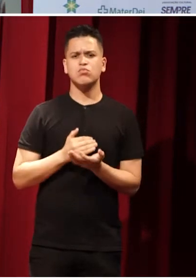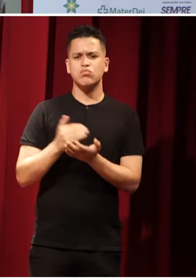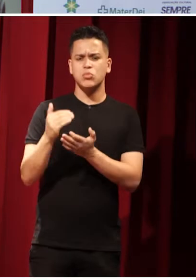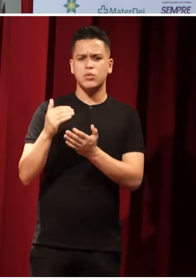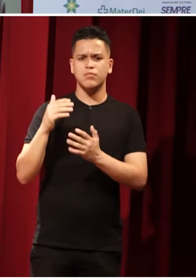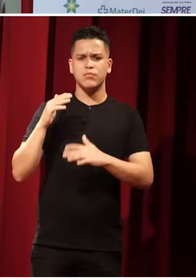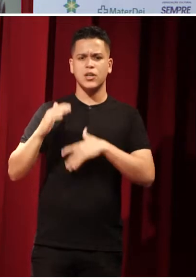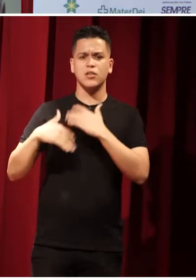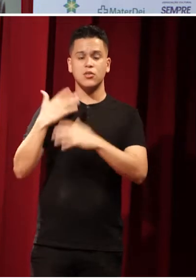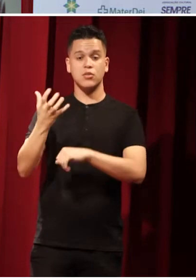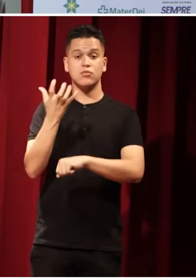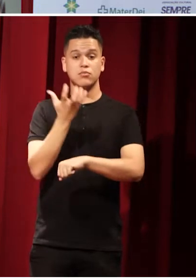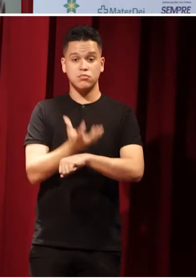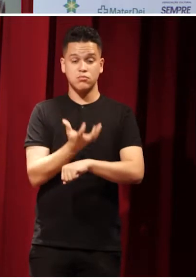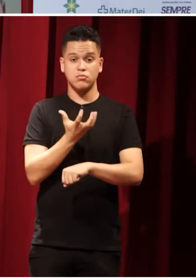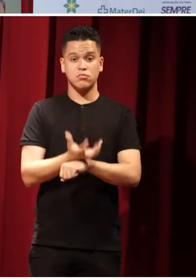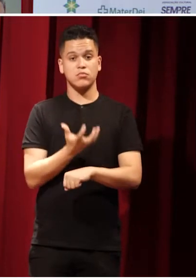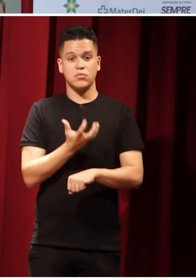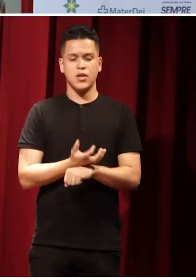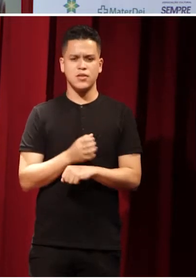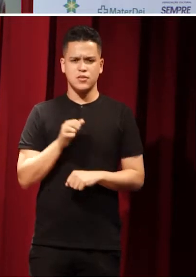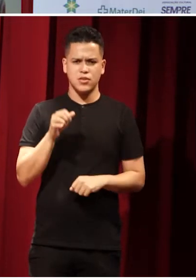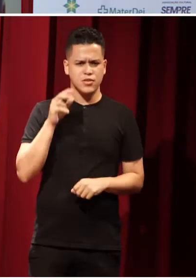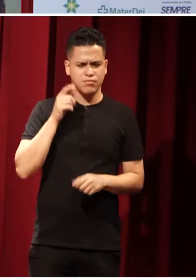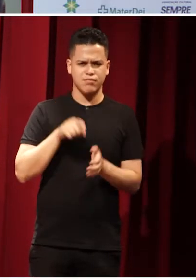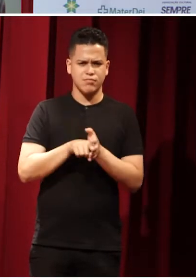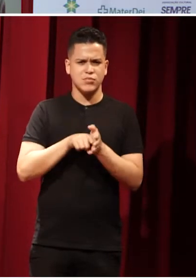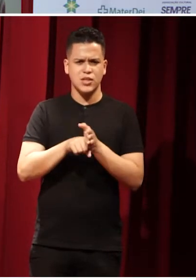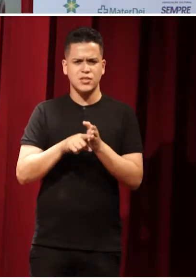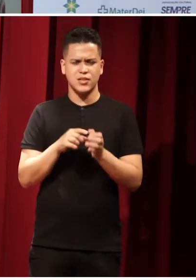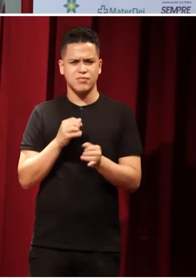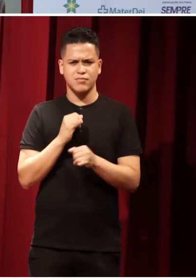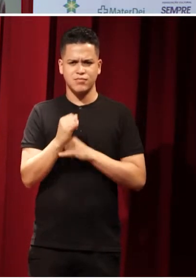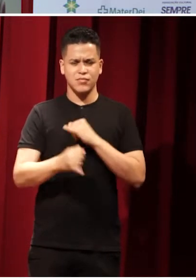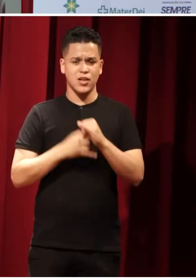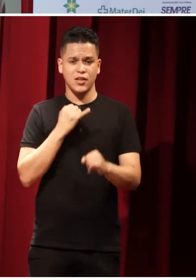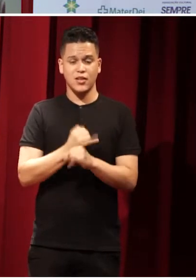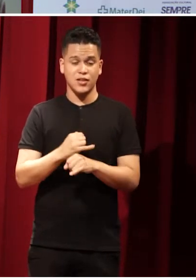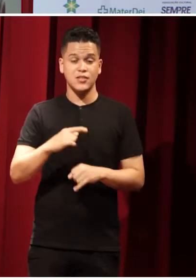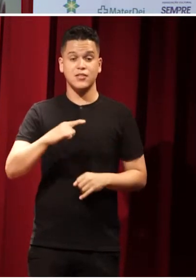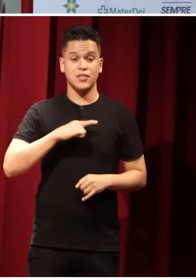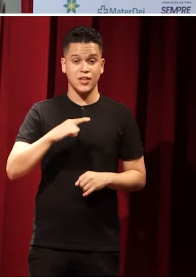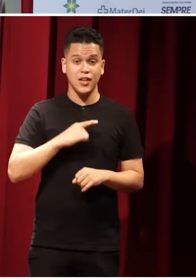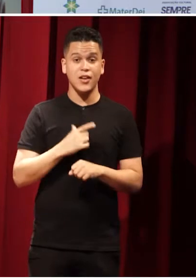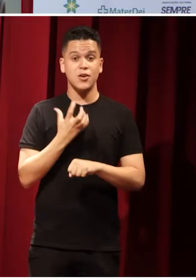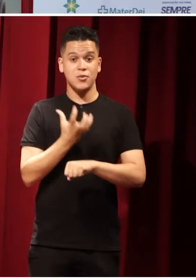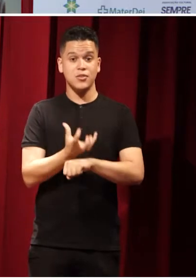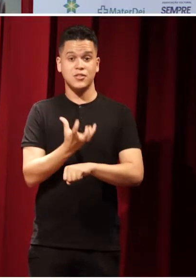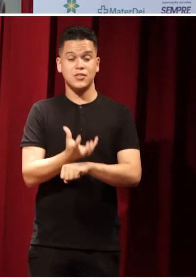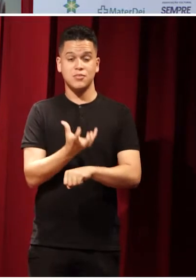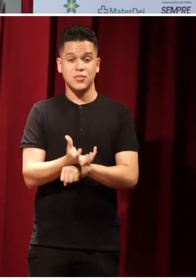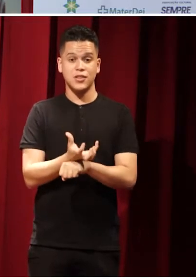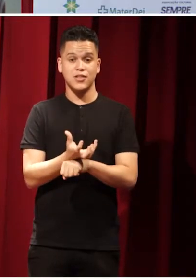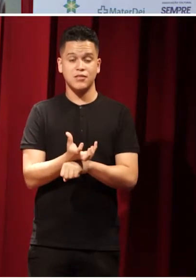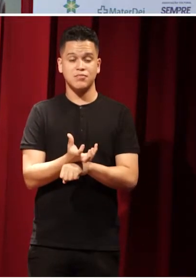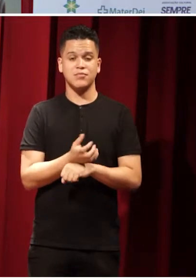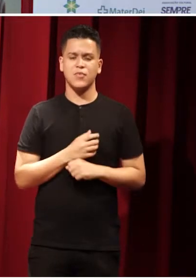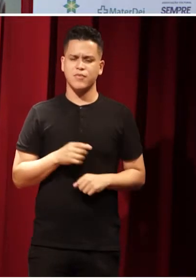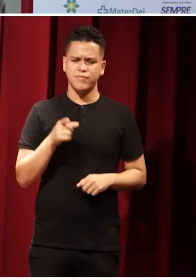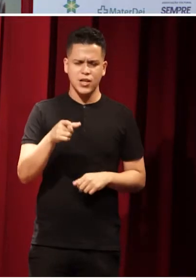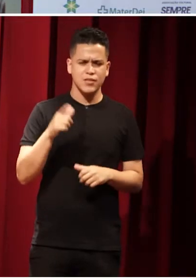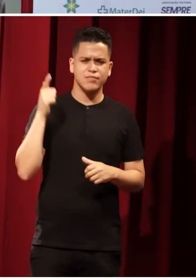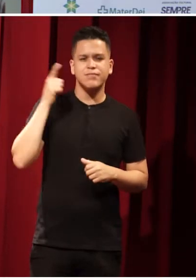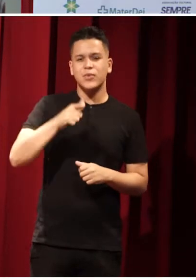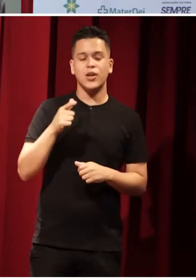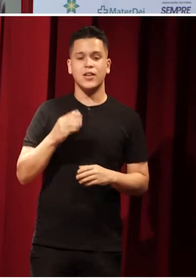se desenvolveu uma disciplina. Se vocês entrarem na Wikipedia, por exemplo, colapsologia, vocês vão encontrar